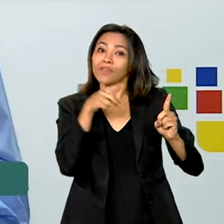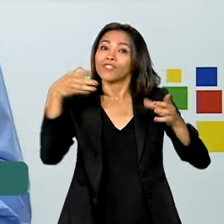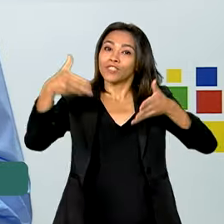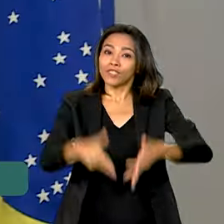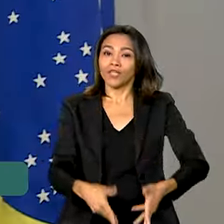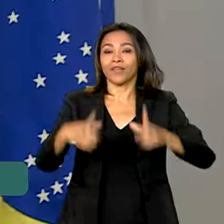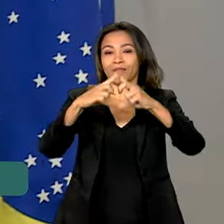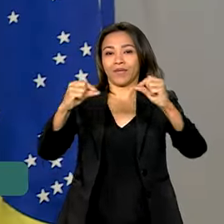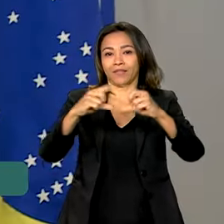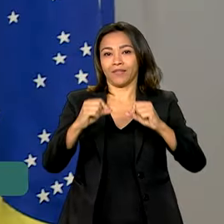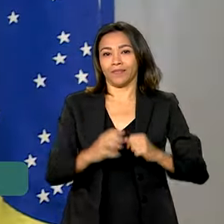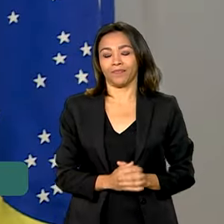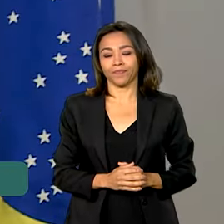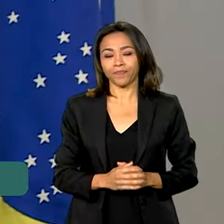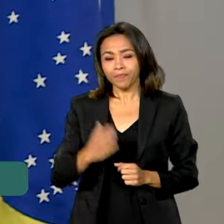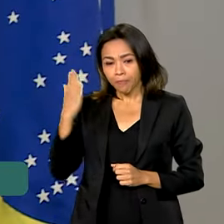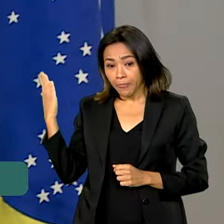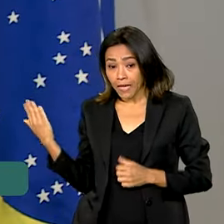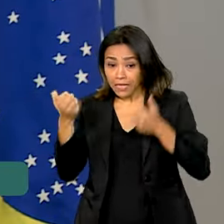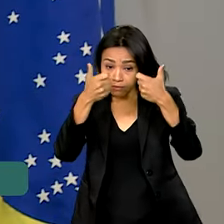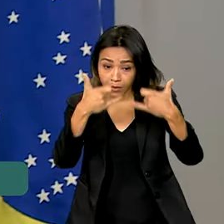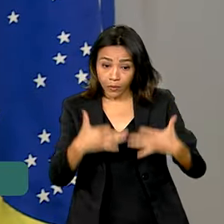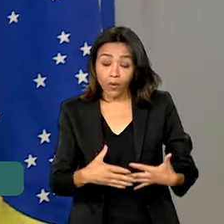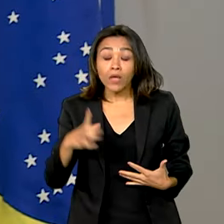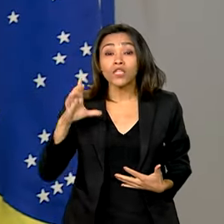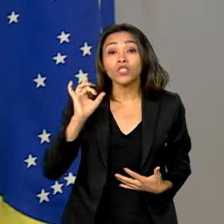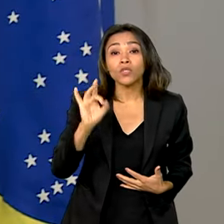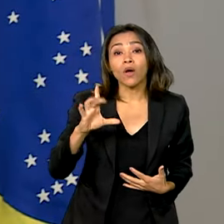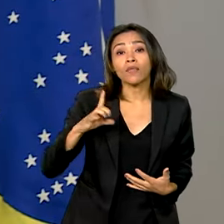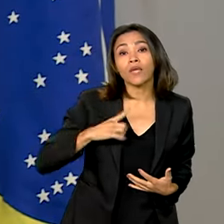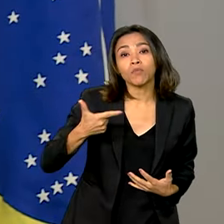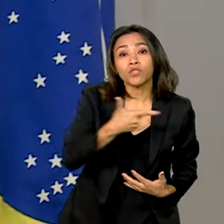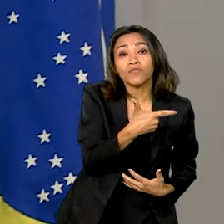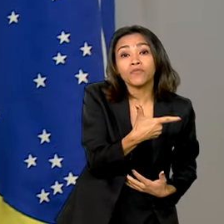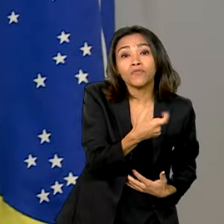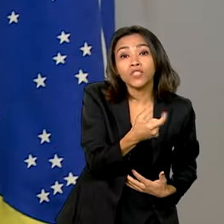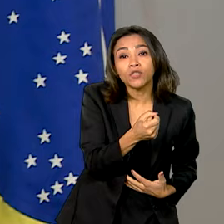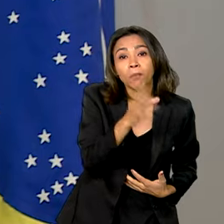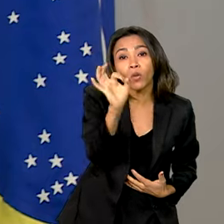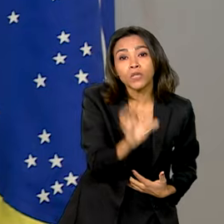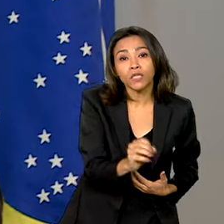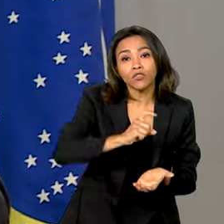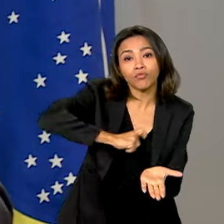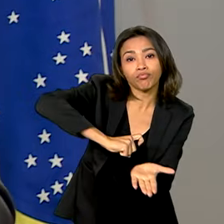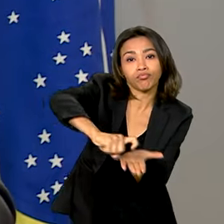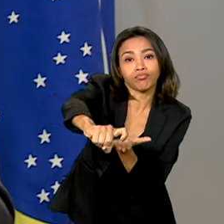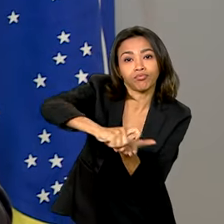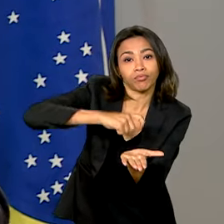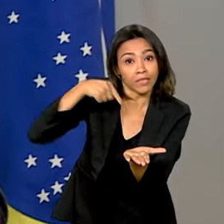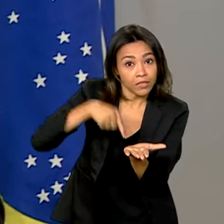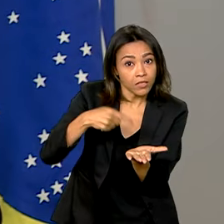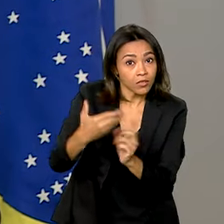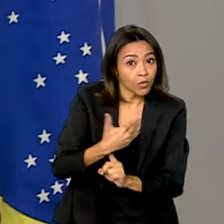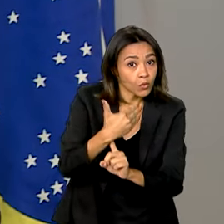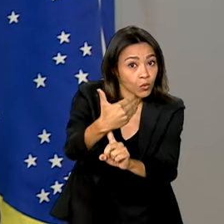a Brasília. Nós só temos 20% de digitalização. Ela vai fazer